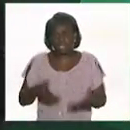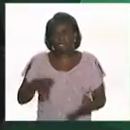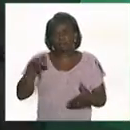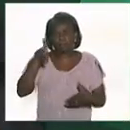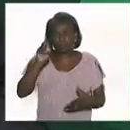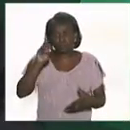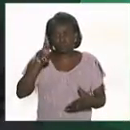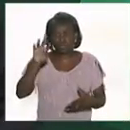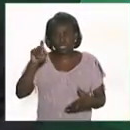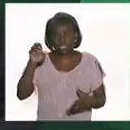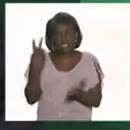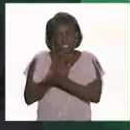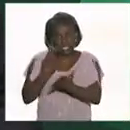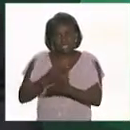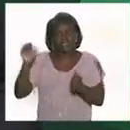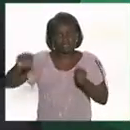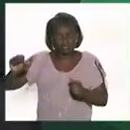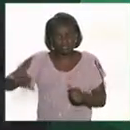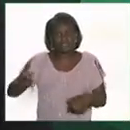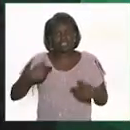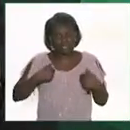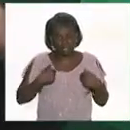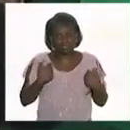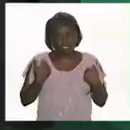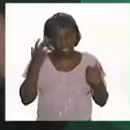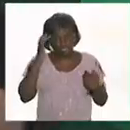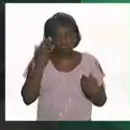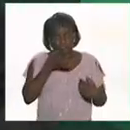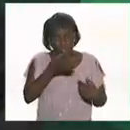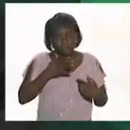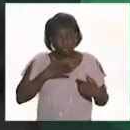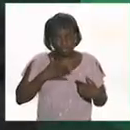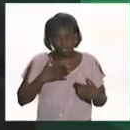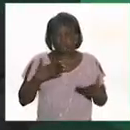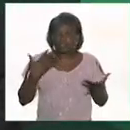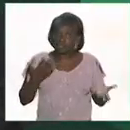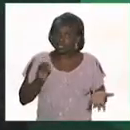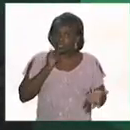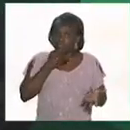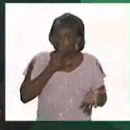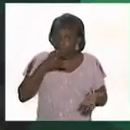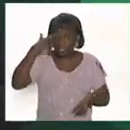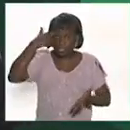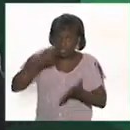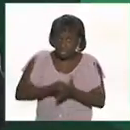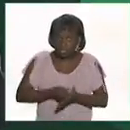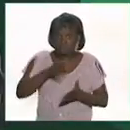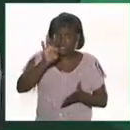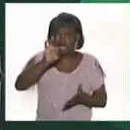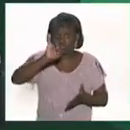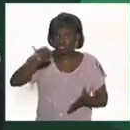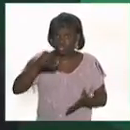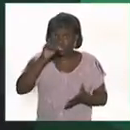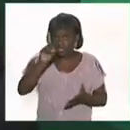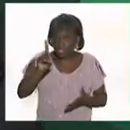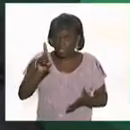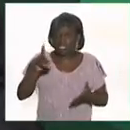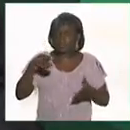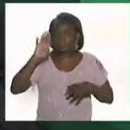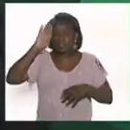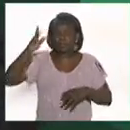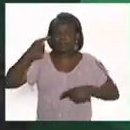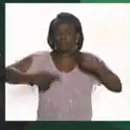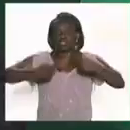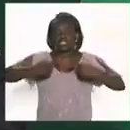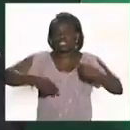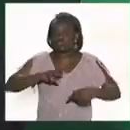aqui rechaçar a posição da Portuguesa. A Portuguesa, na minha opinião, está equivocada e, infelizmente, as decisões do TJD elas são